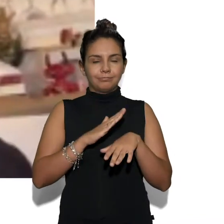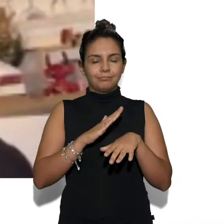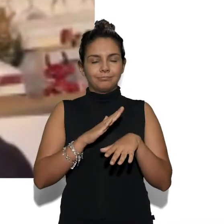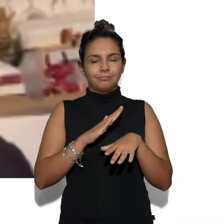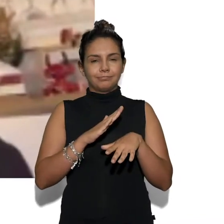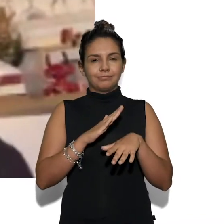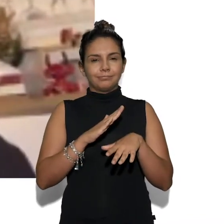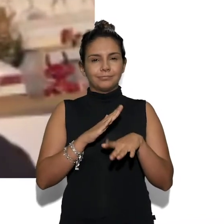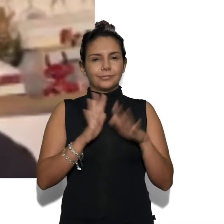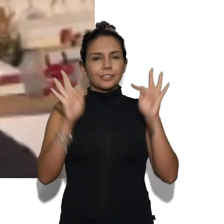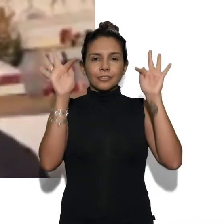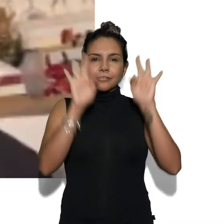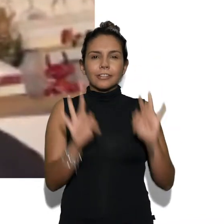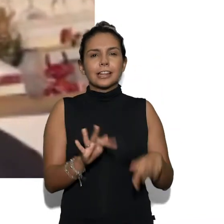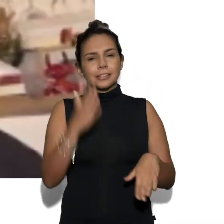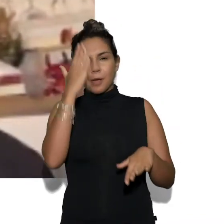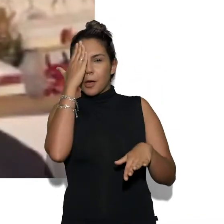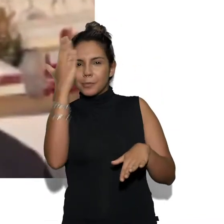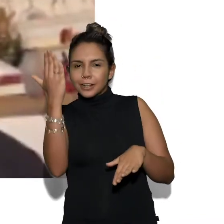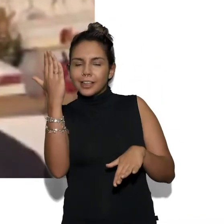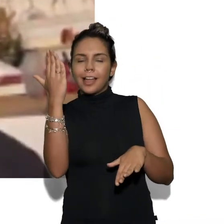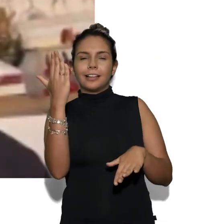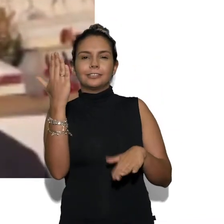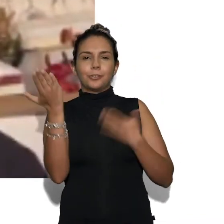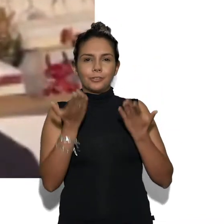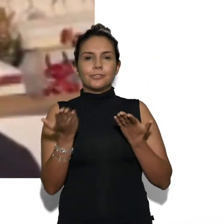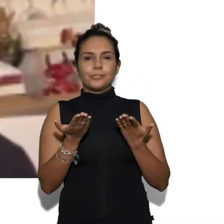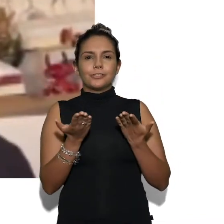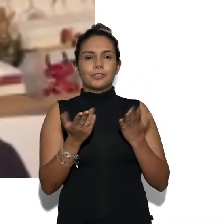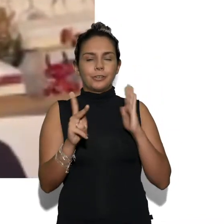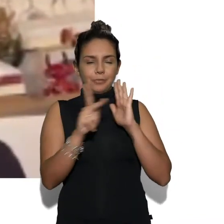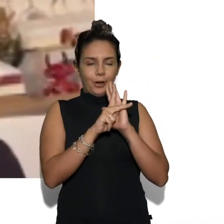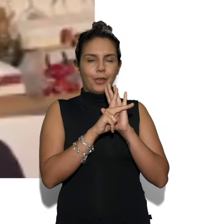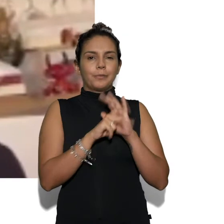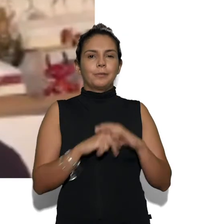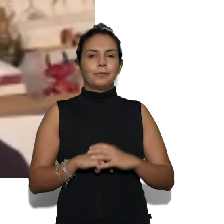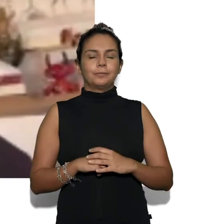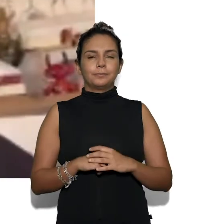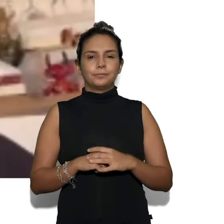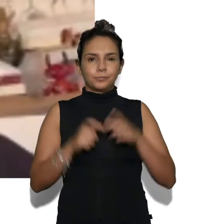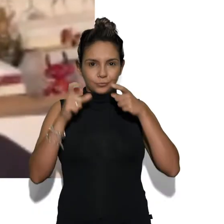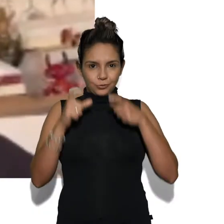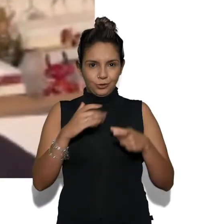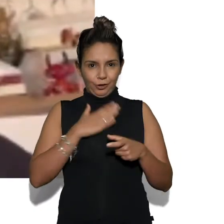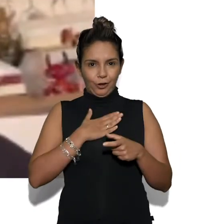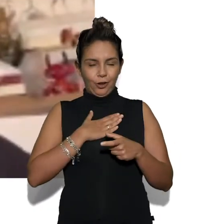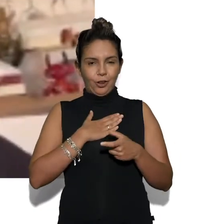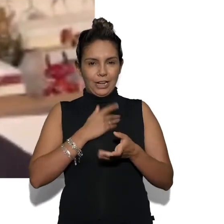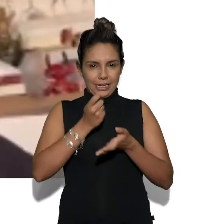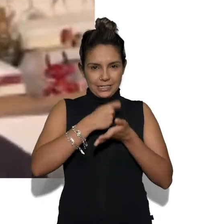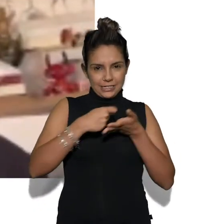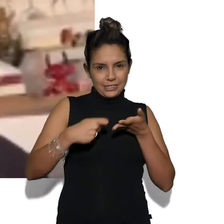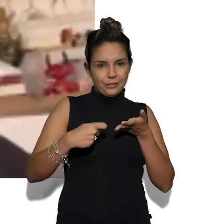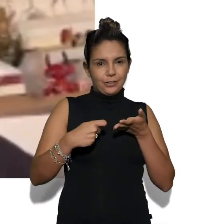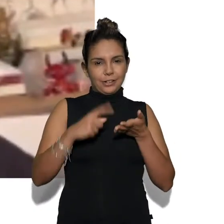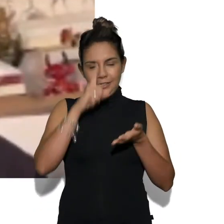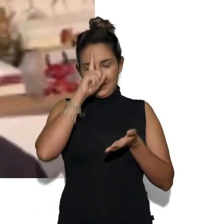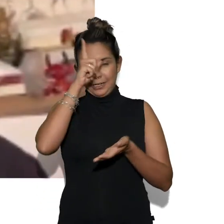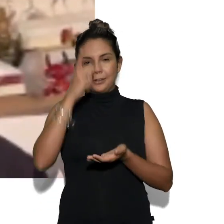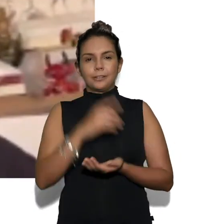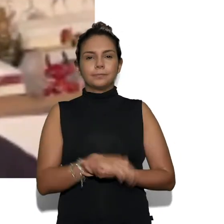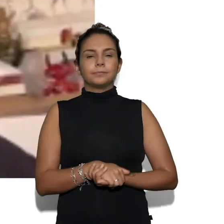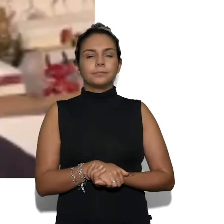e num lugar muito mais gratificante de leitor e de espectador do que propriamente no lugar imediatamente